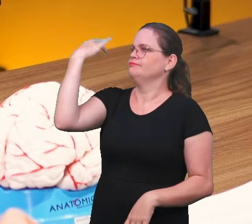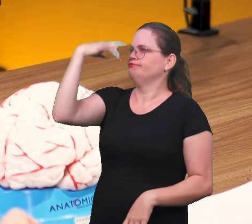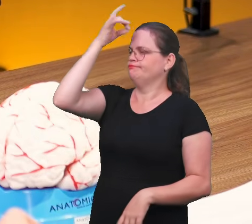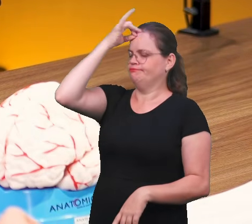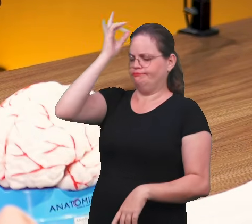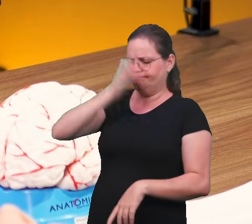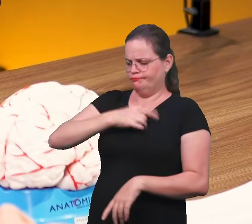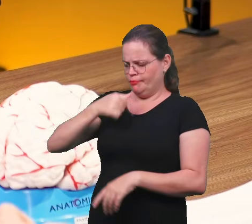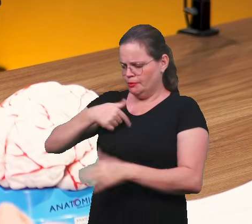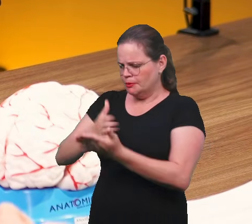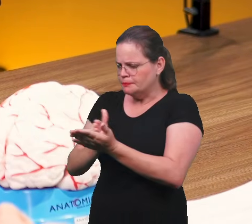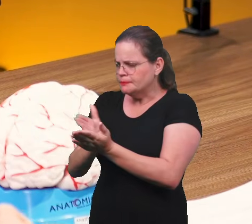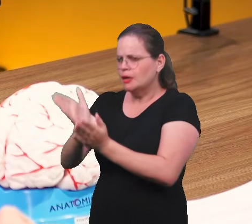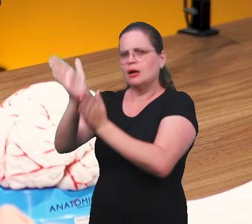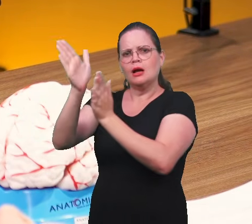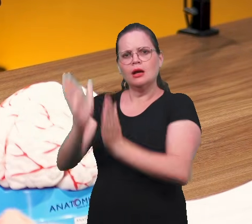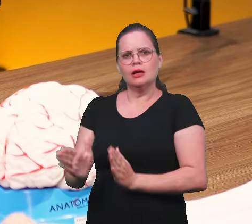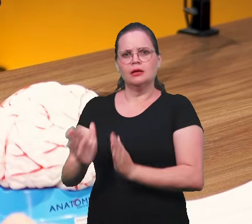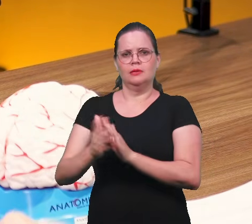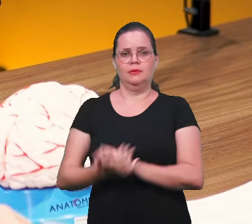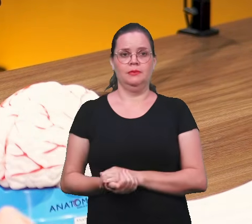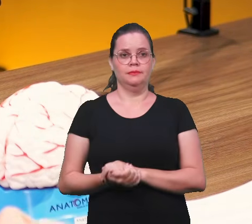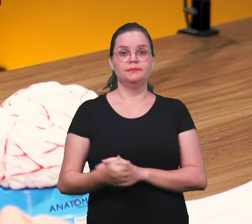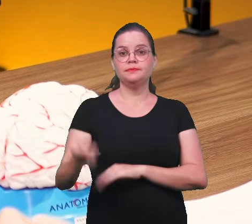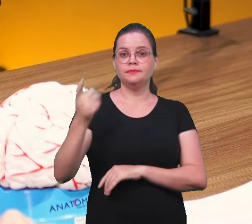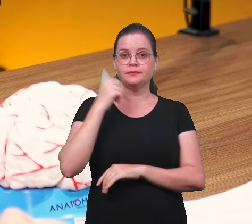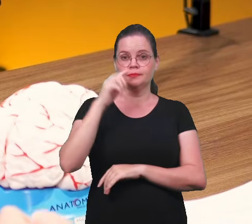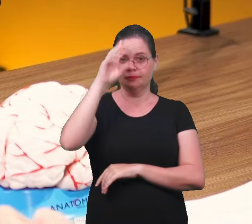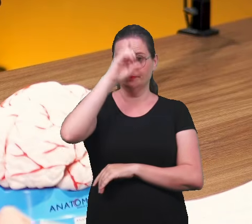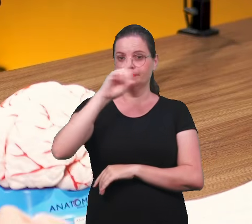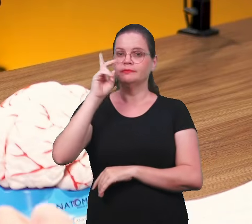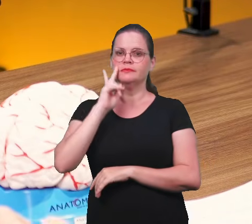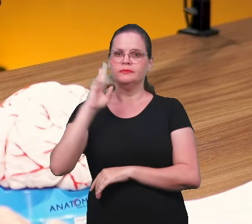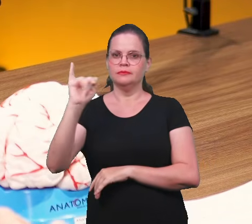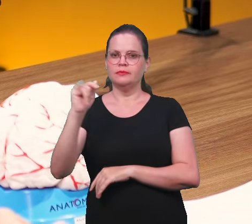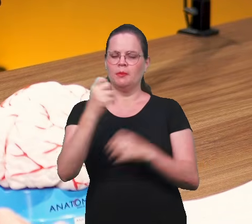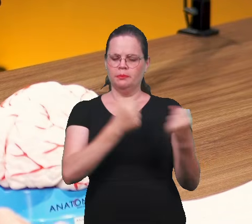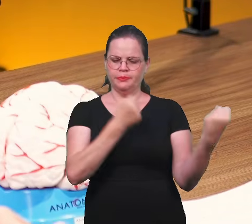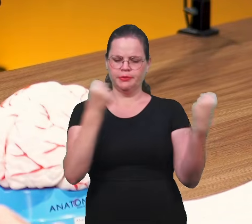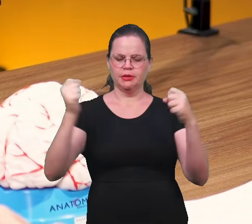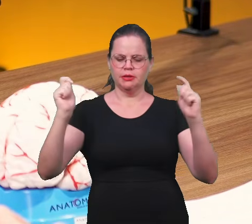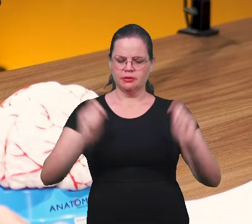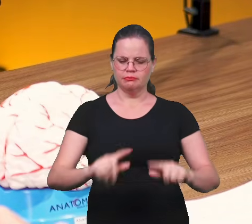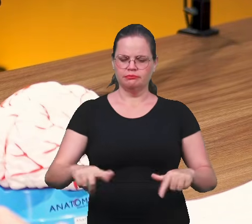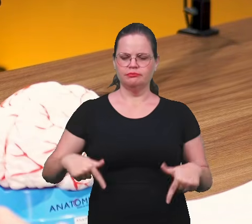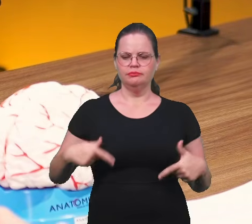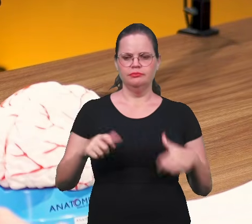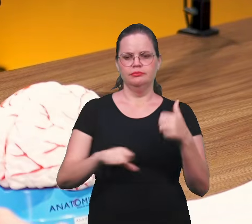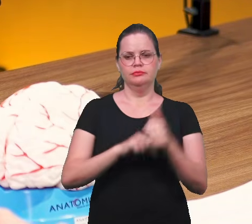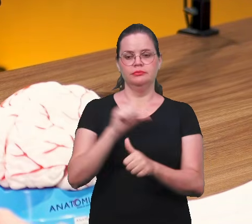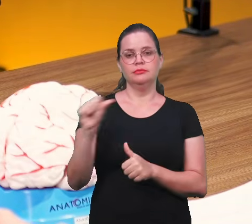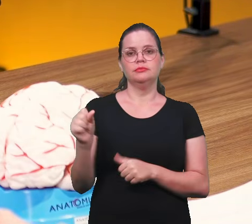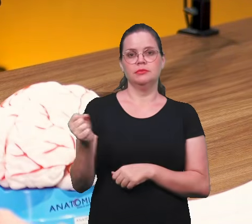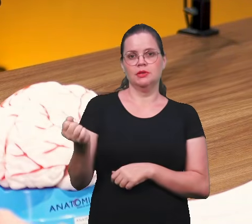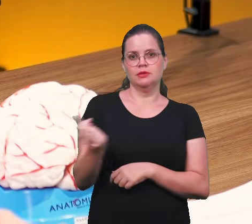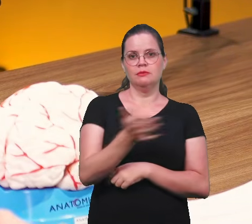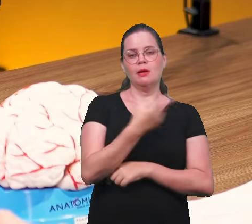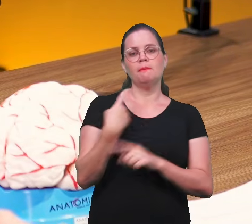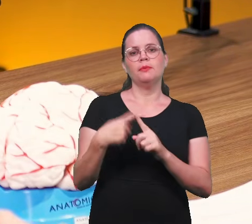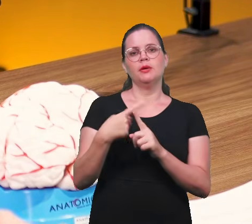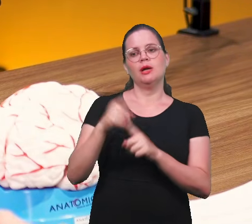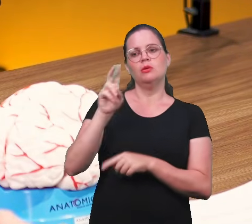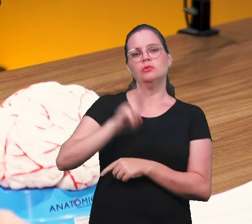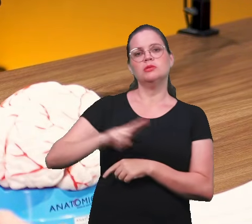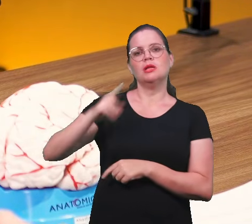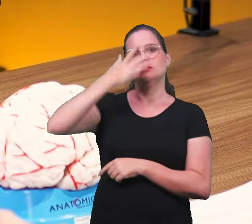transformar. Então, Deus, o Pai, através do seu Filho, o Senhor Jesus, pela operação do Espírito Santo, ele transforma,